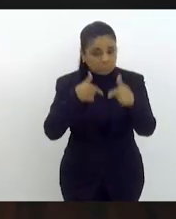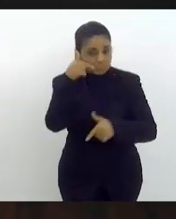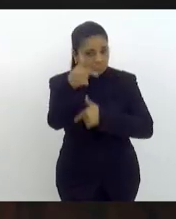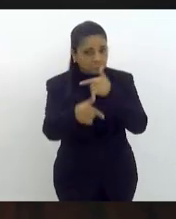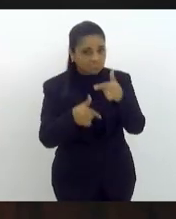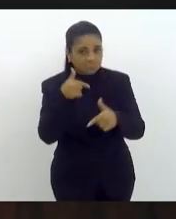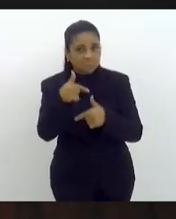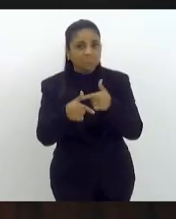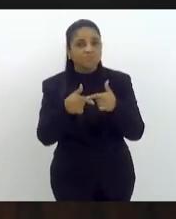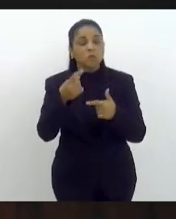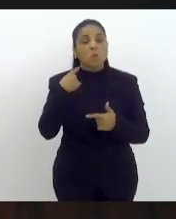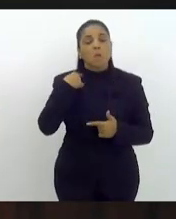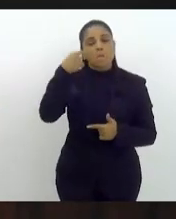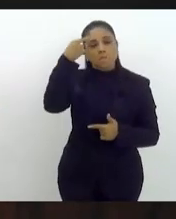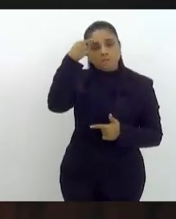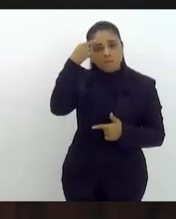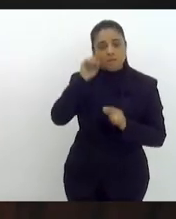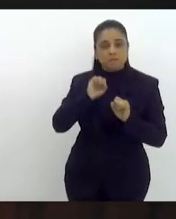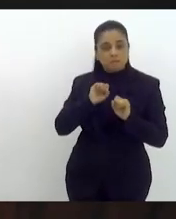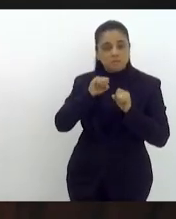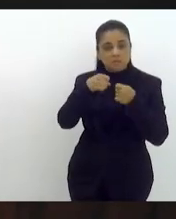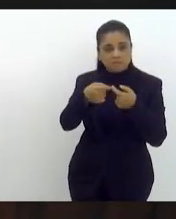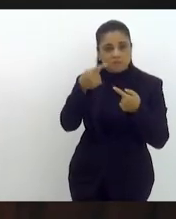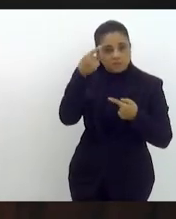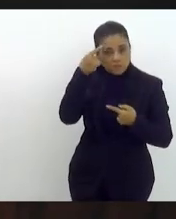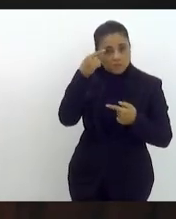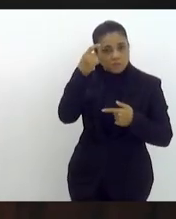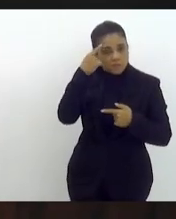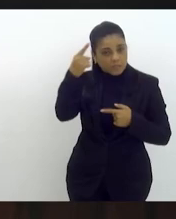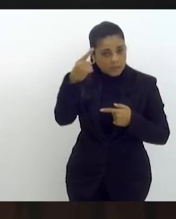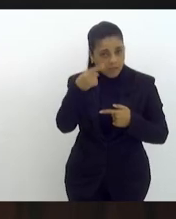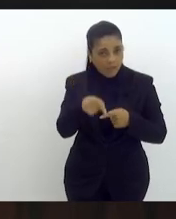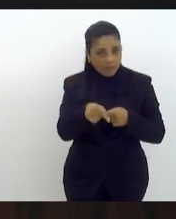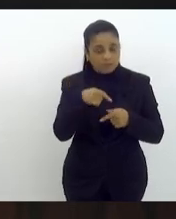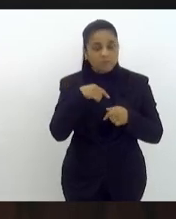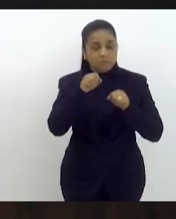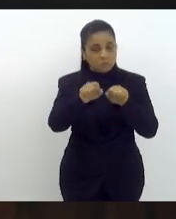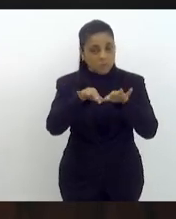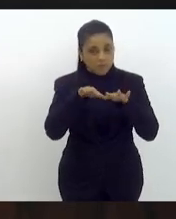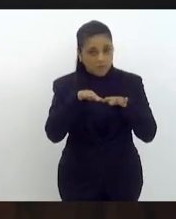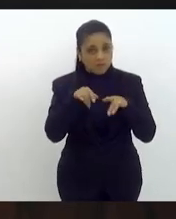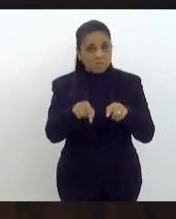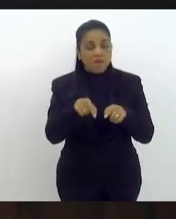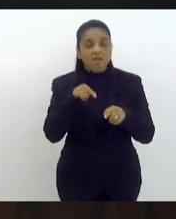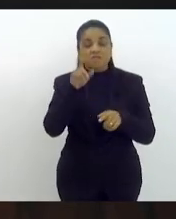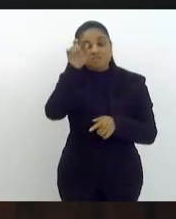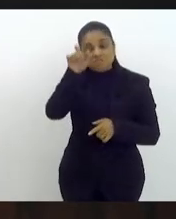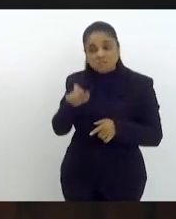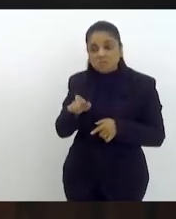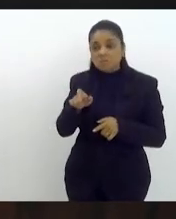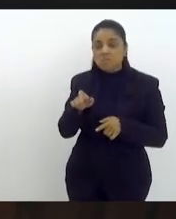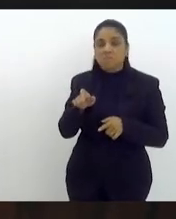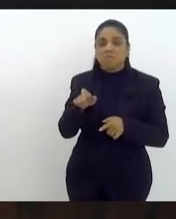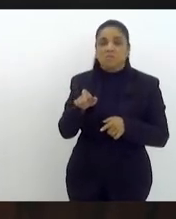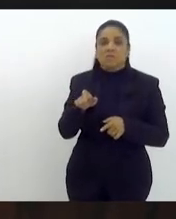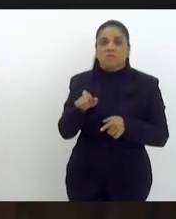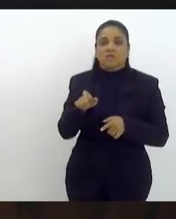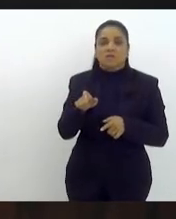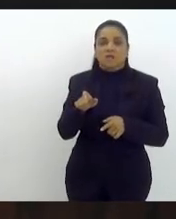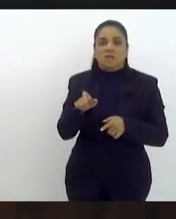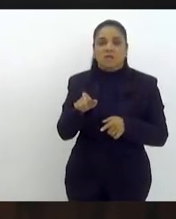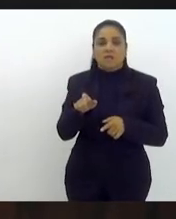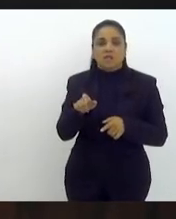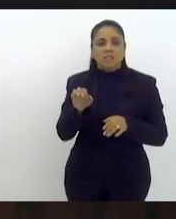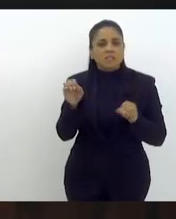do seu pensamento da Defesa do seu pensamento das suas ideias em plenário mas Vossa Excelência em momento algum utiliza